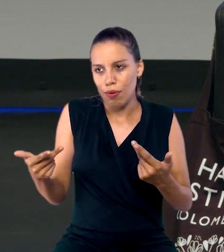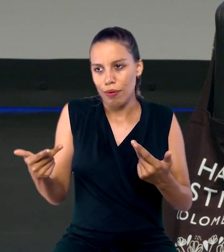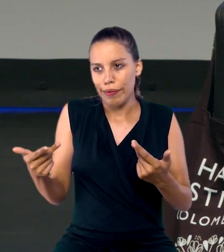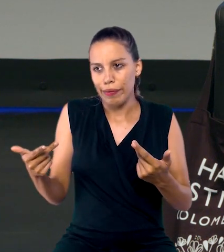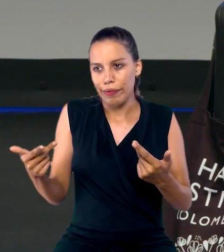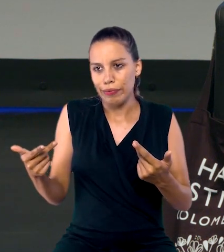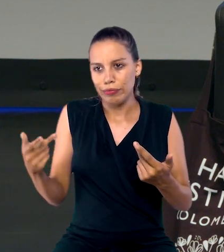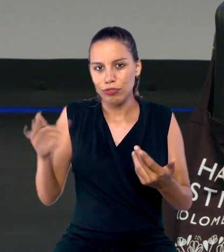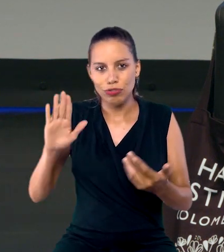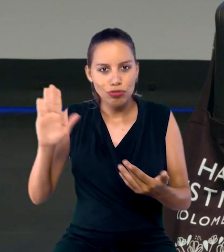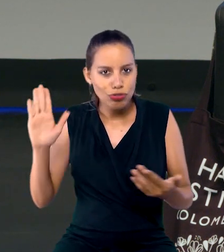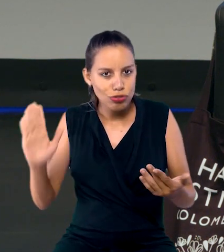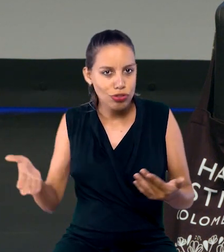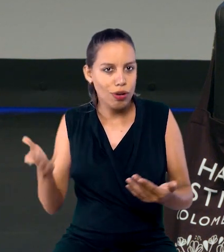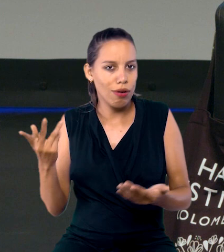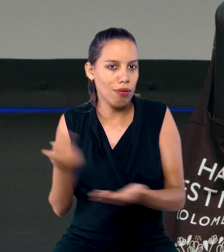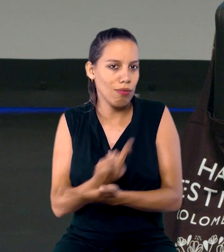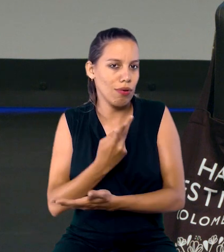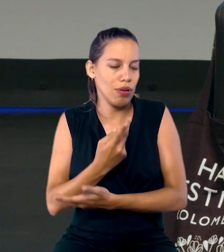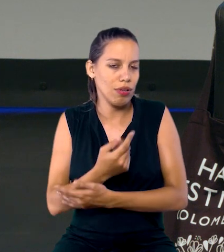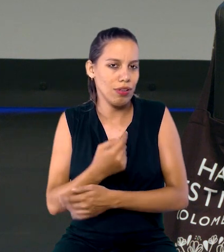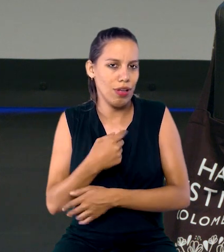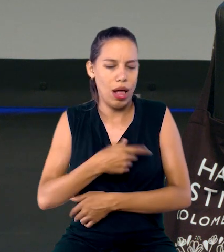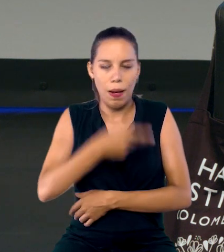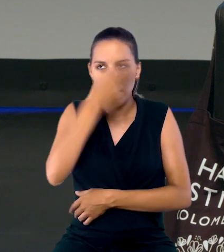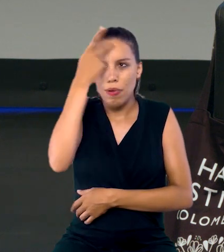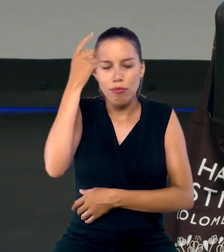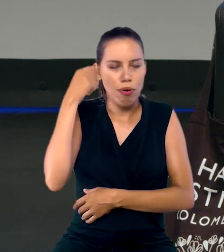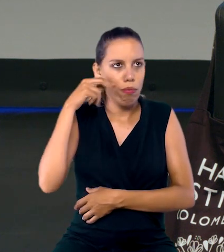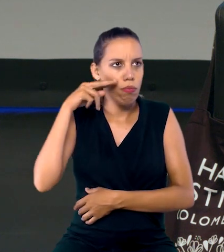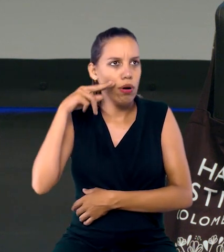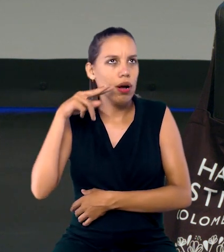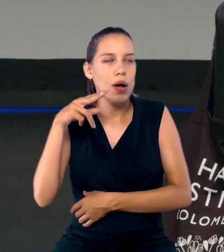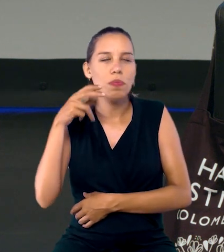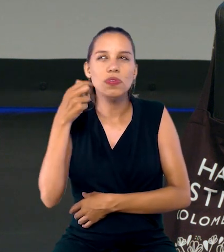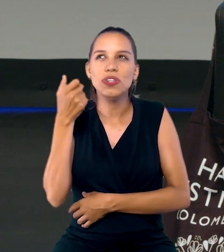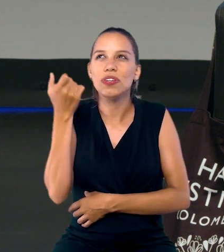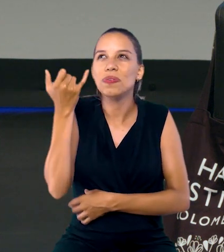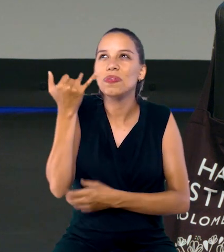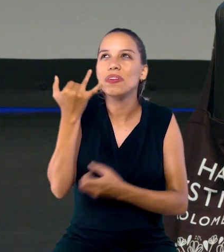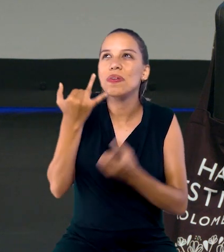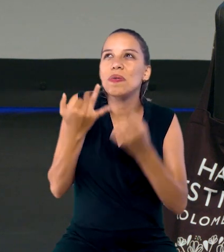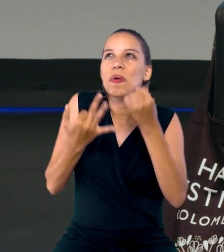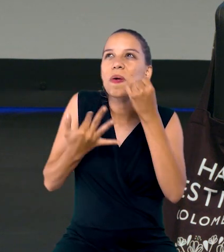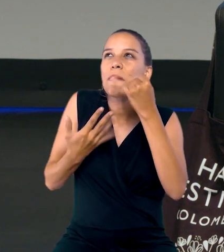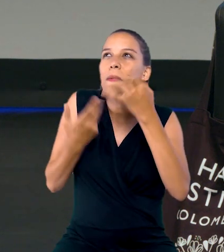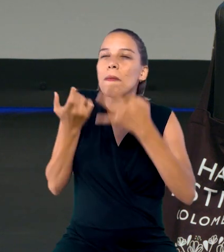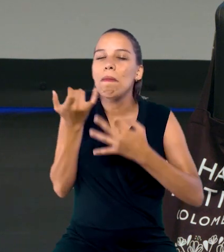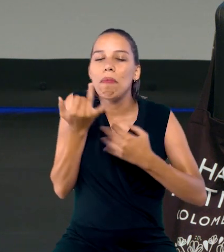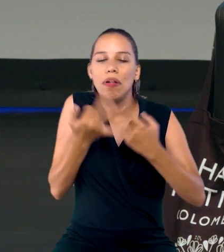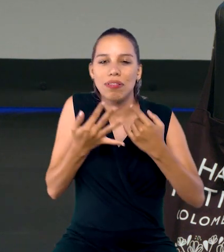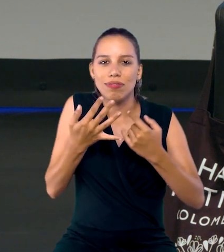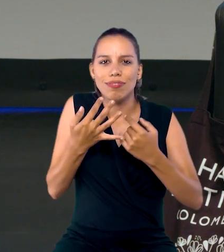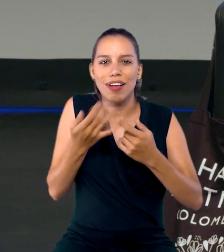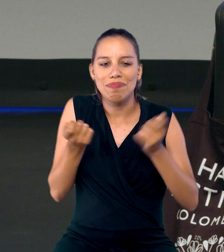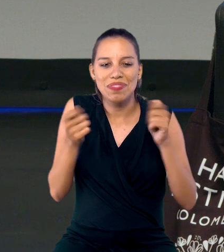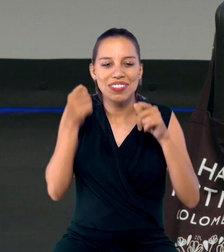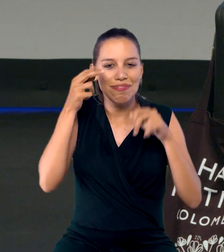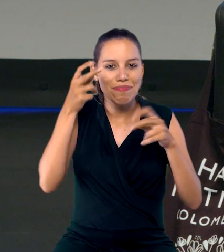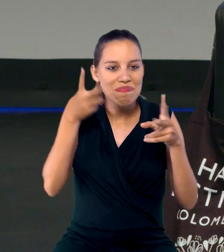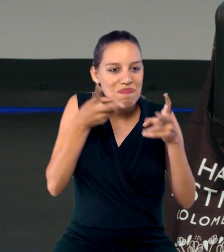algo que lhe aconteceu, no gesto de contar, ela já olha de outra forma, muitas vezes, né? Então, acho que o seu